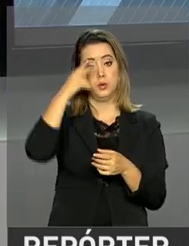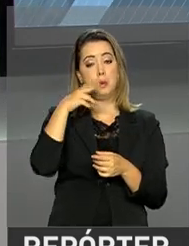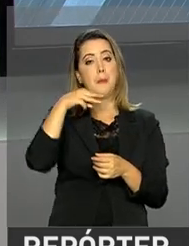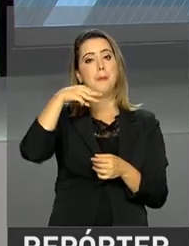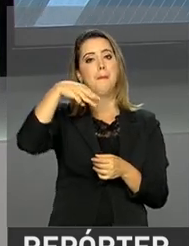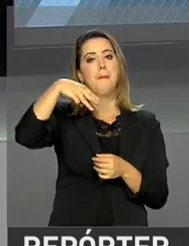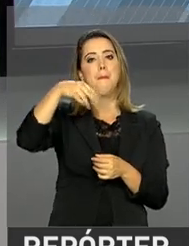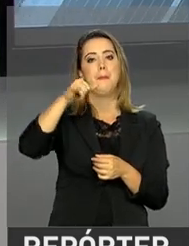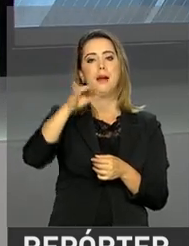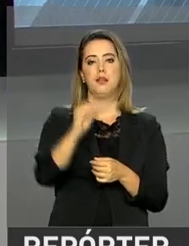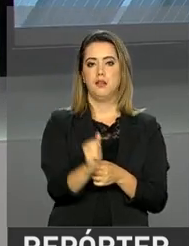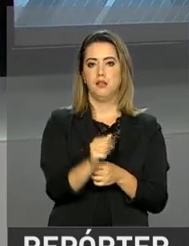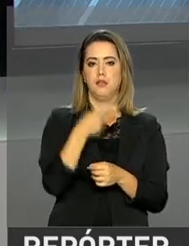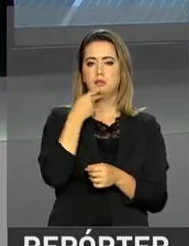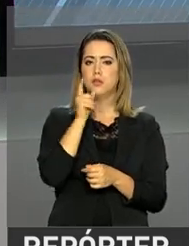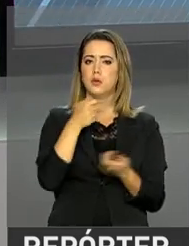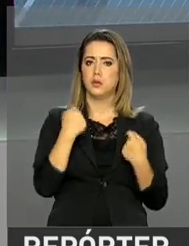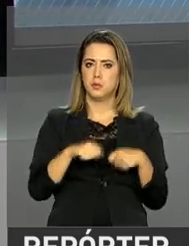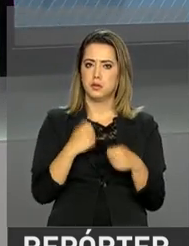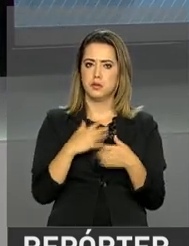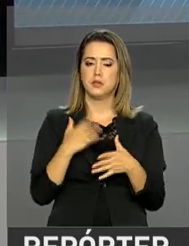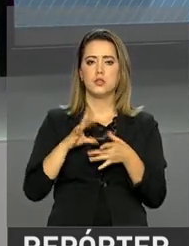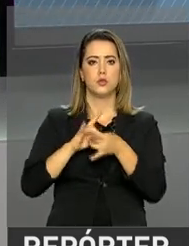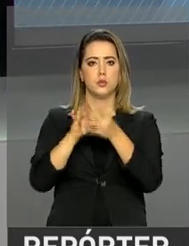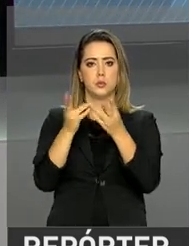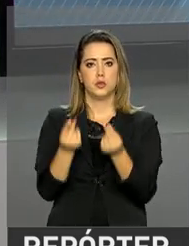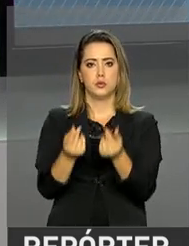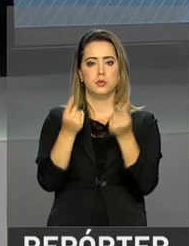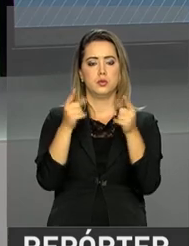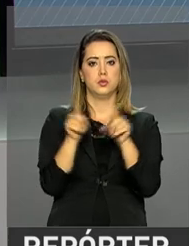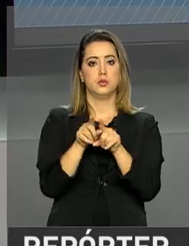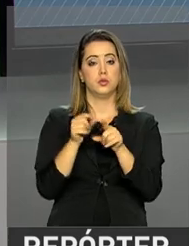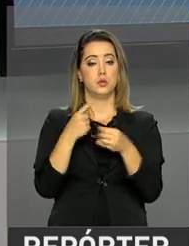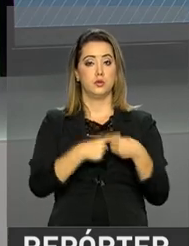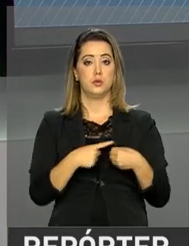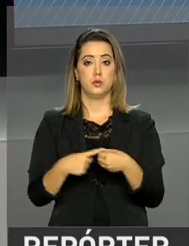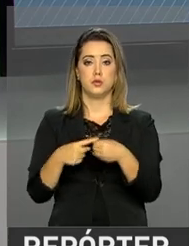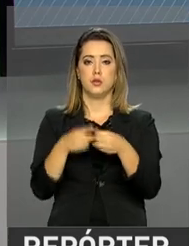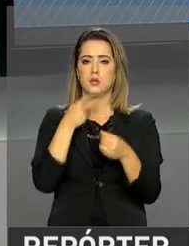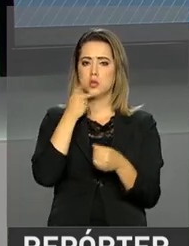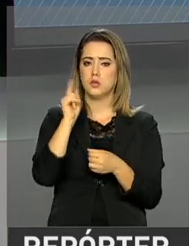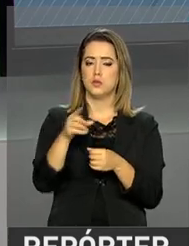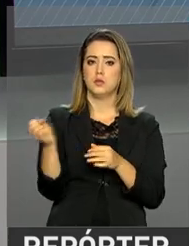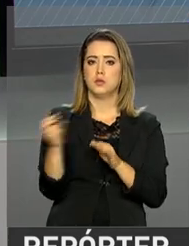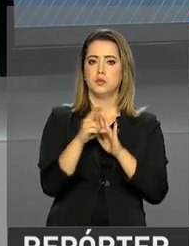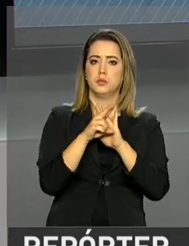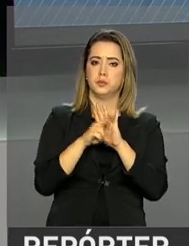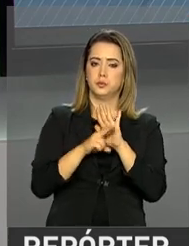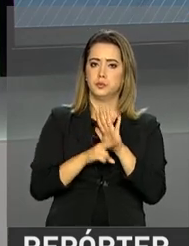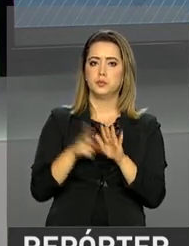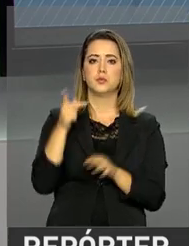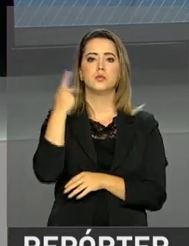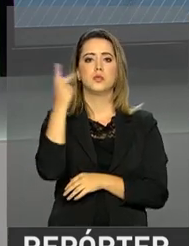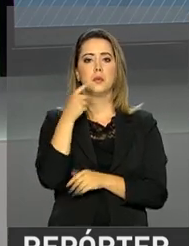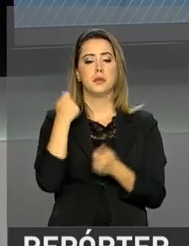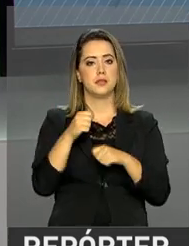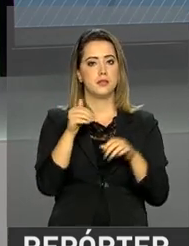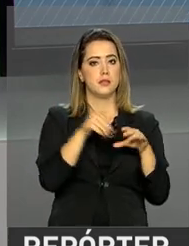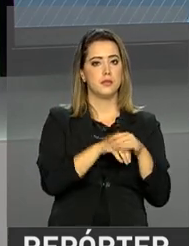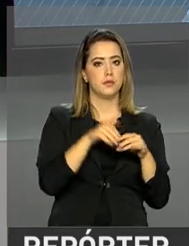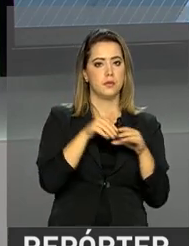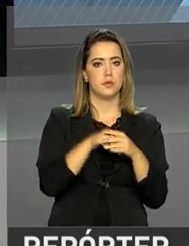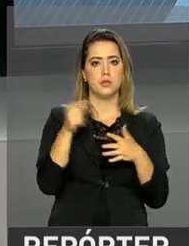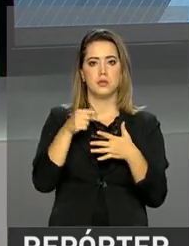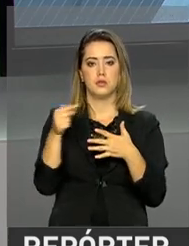naiá defendeu uma maior independência financeira dos municípios e disse que a reforma política deve ser votada nos